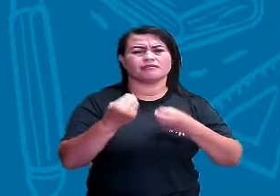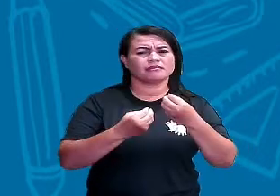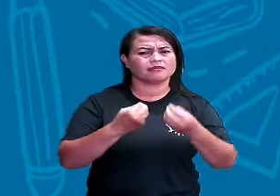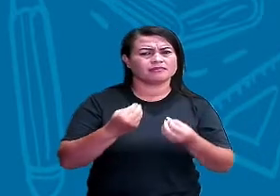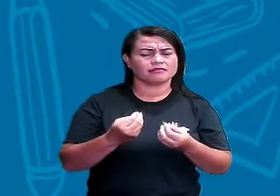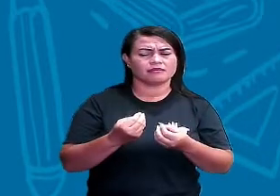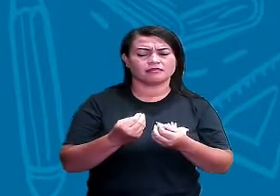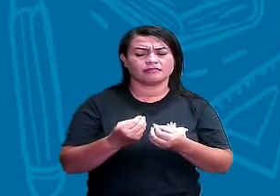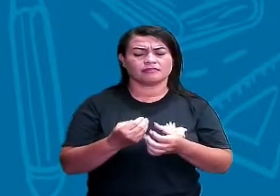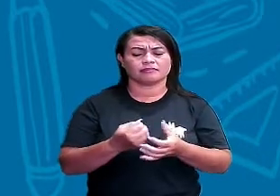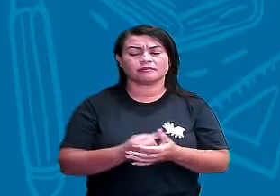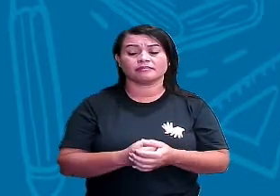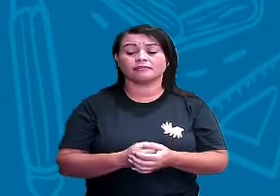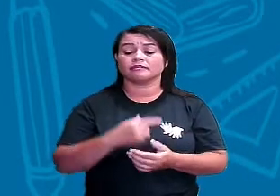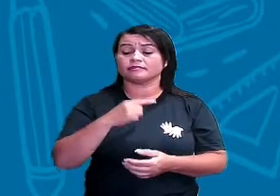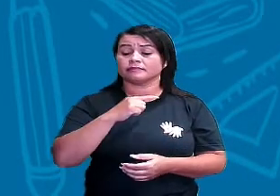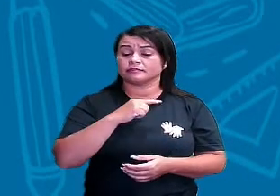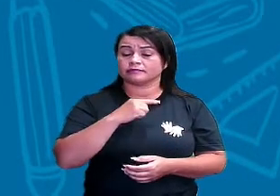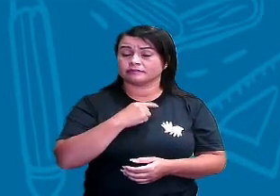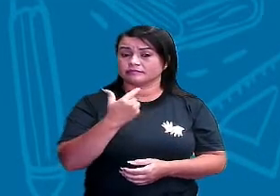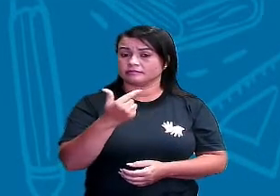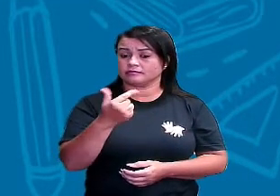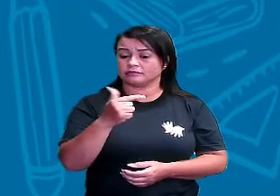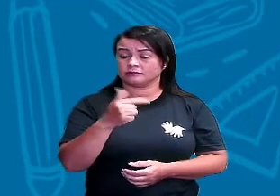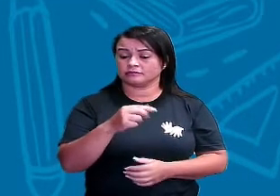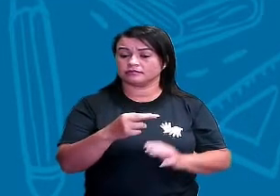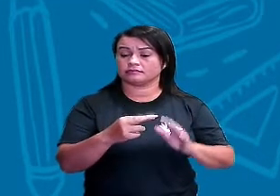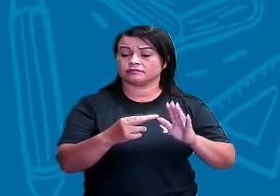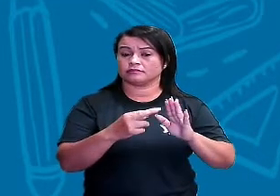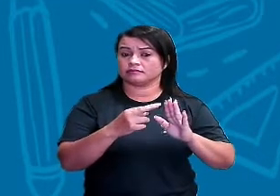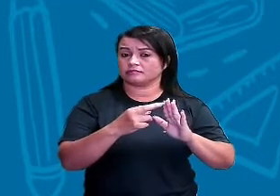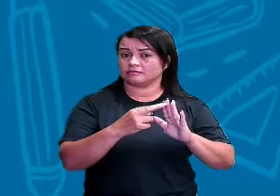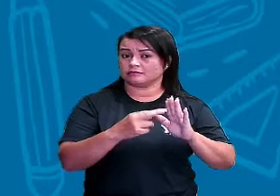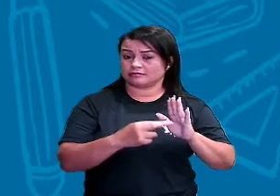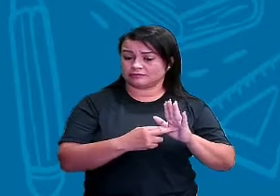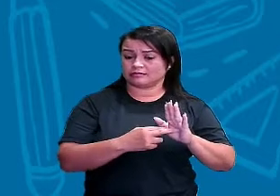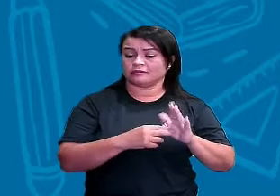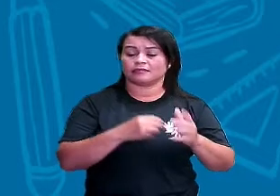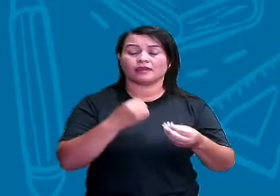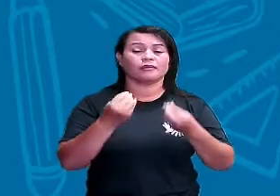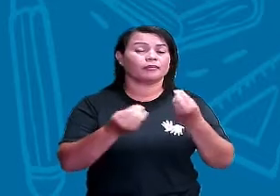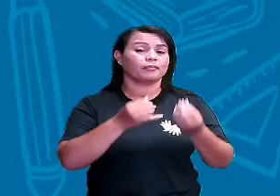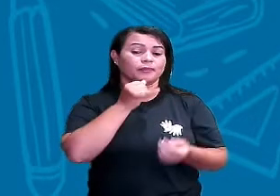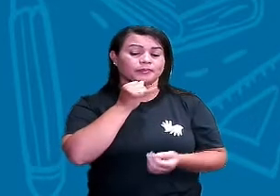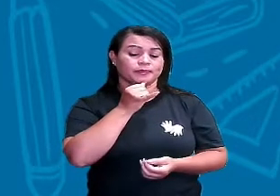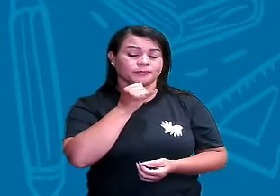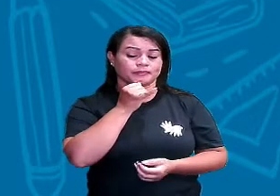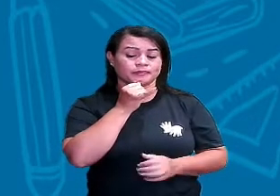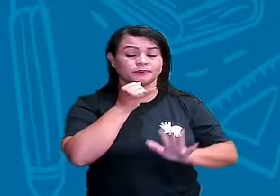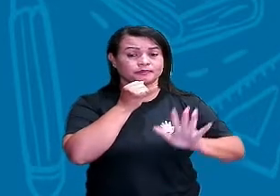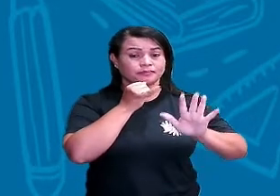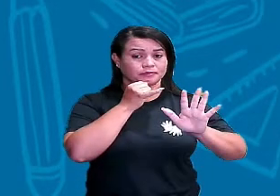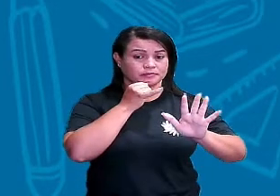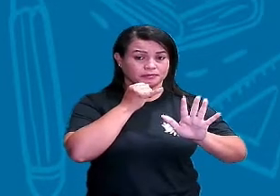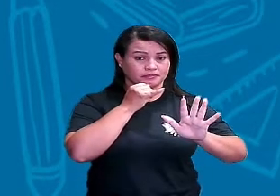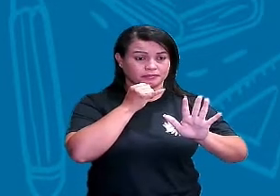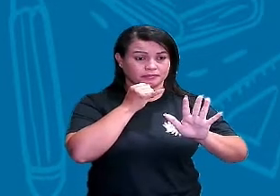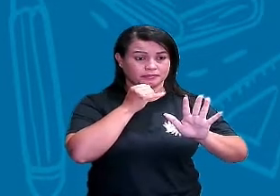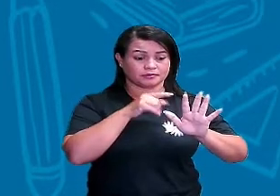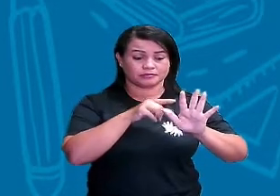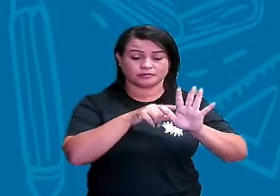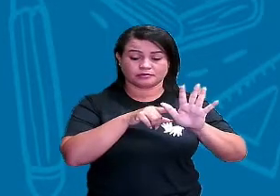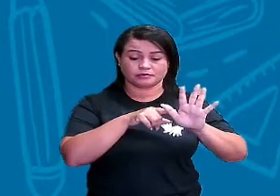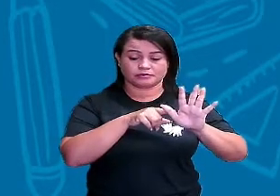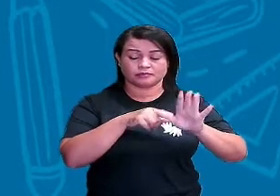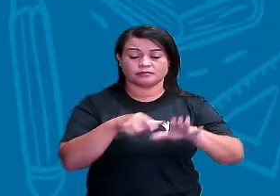professora? As medidas não padronizadas são aquelas, por exemplo, do palmo,